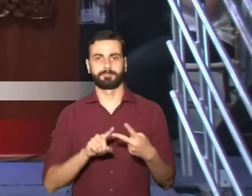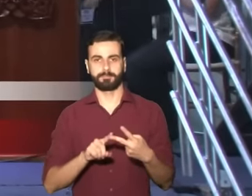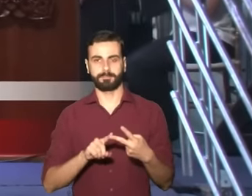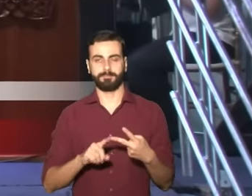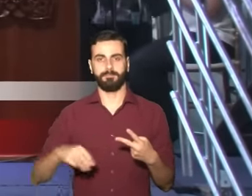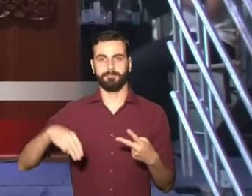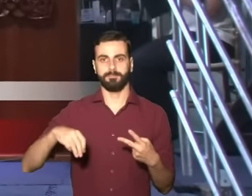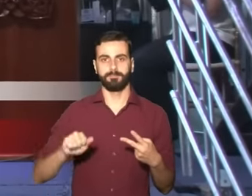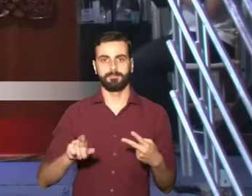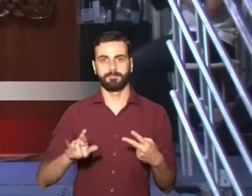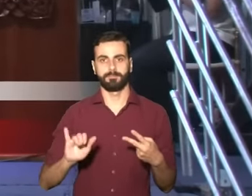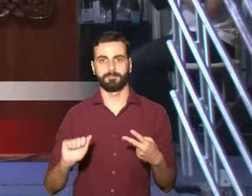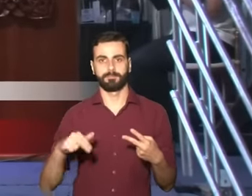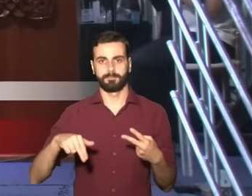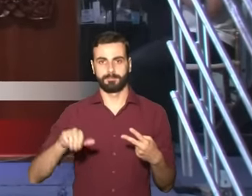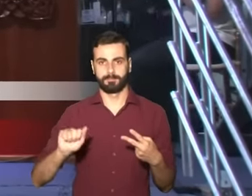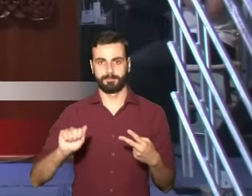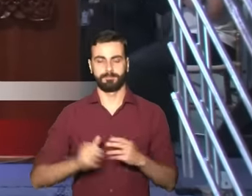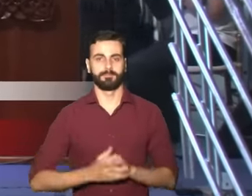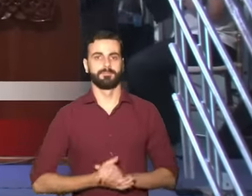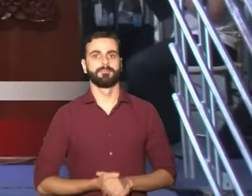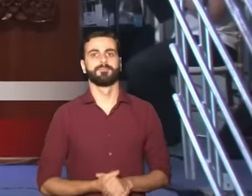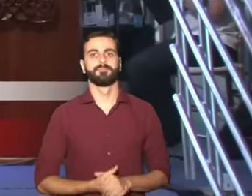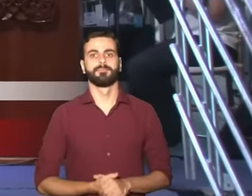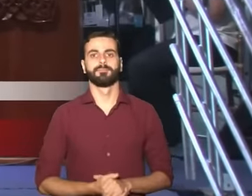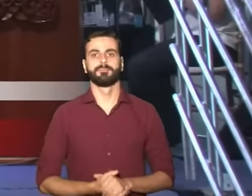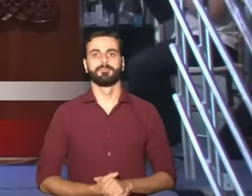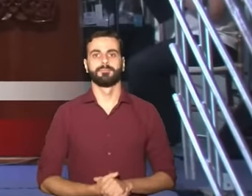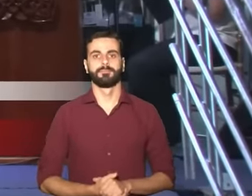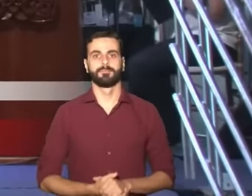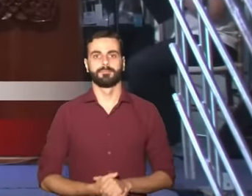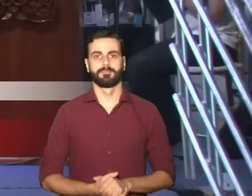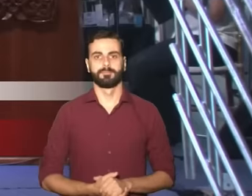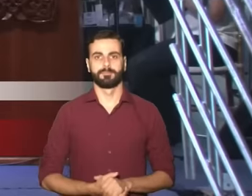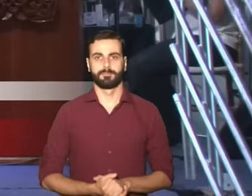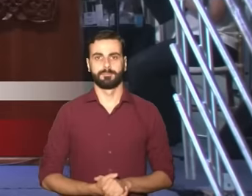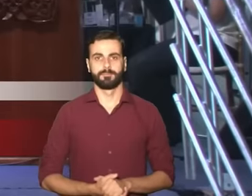e Mariana Calabria Lopes.